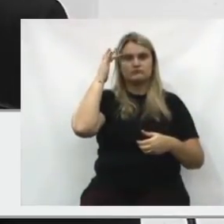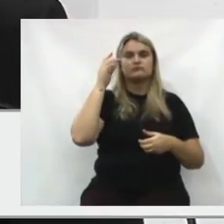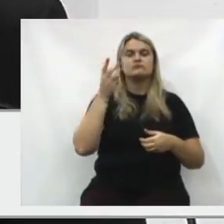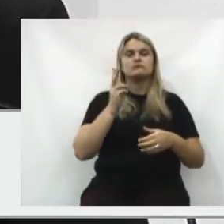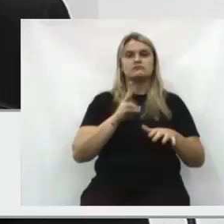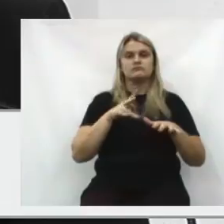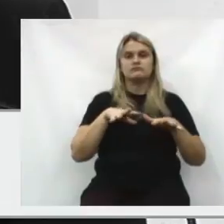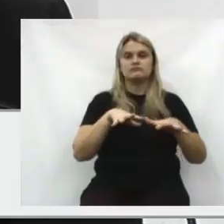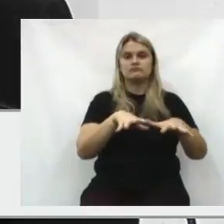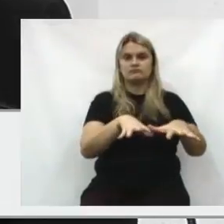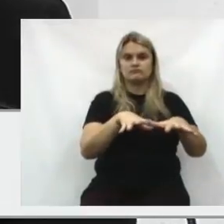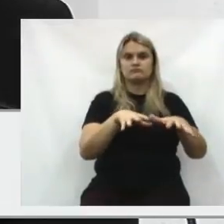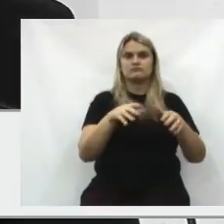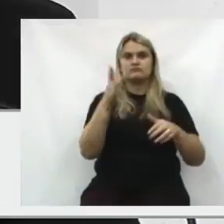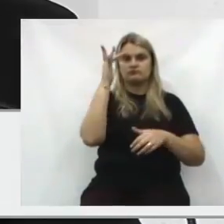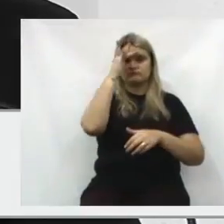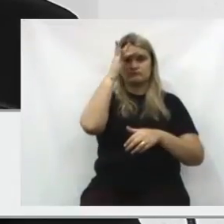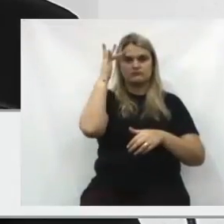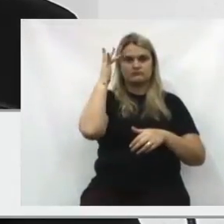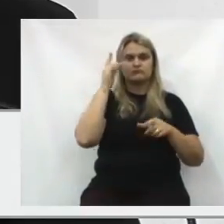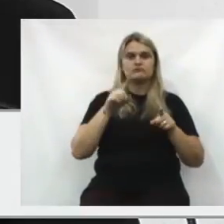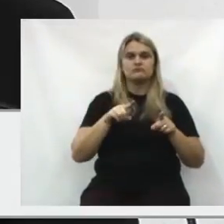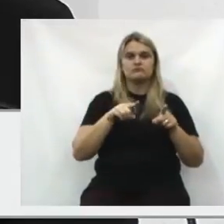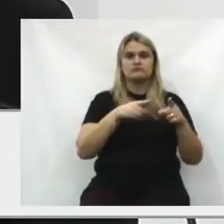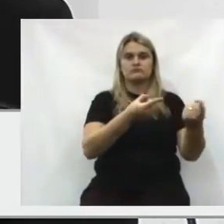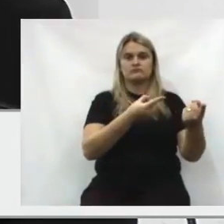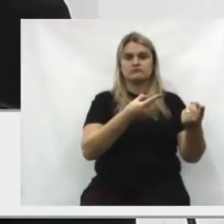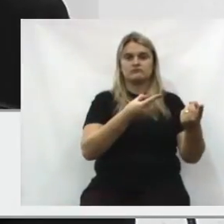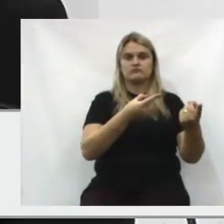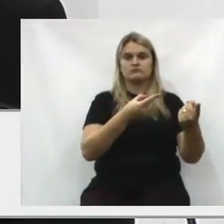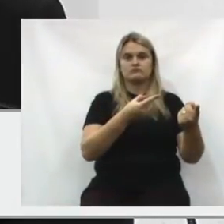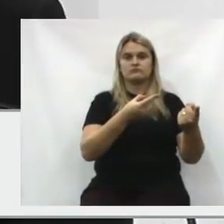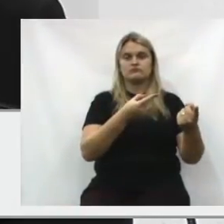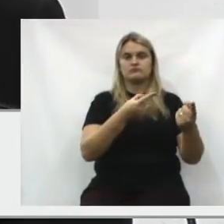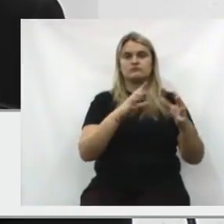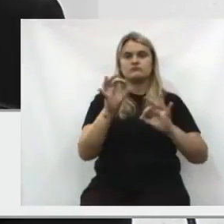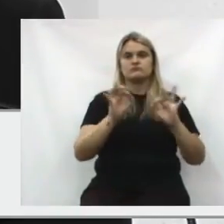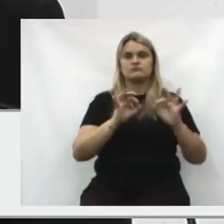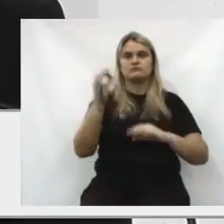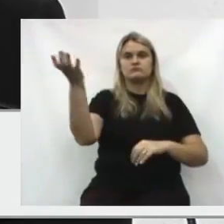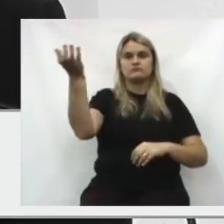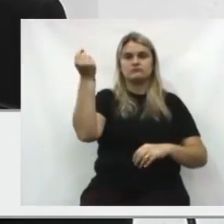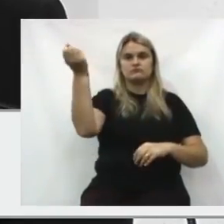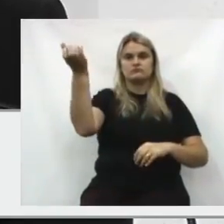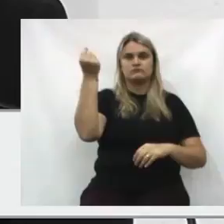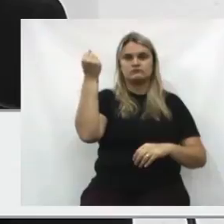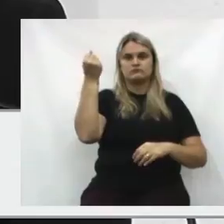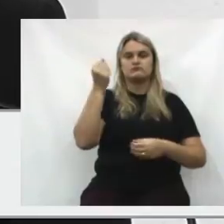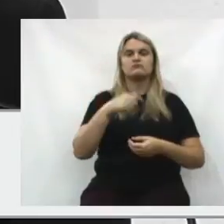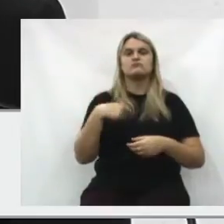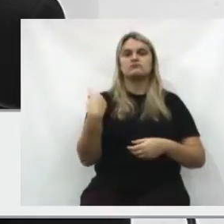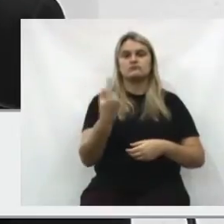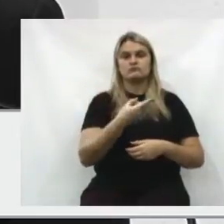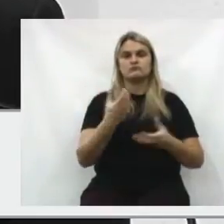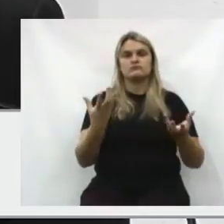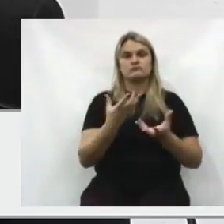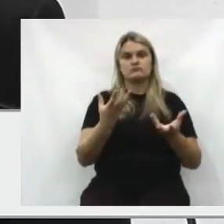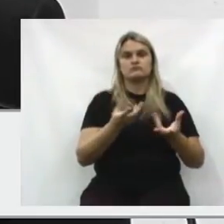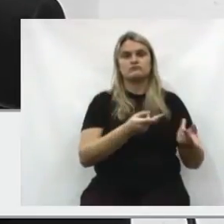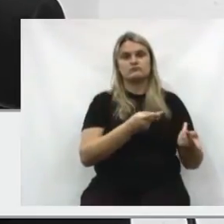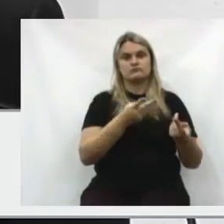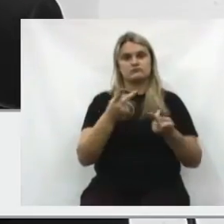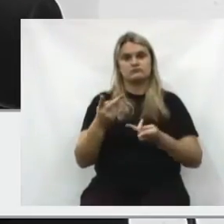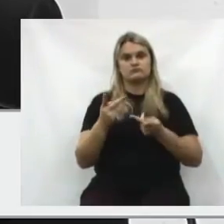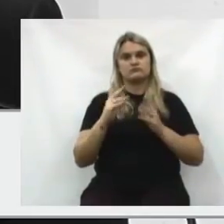de pessoas que estão se movimentando contra a reforma da